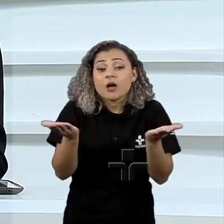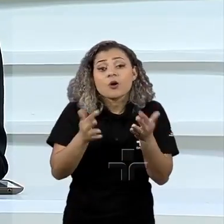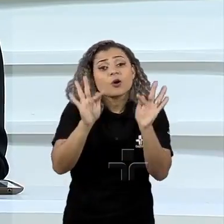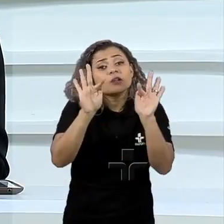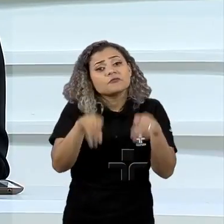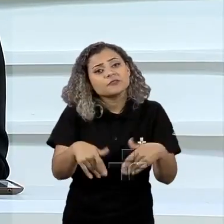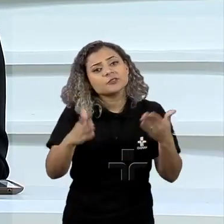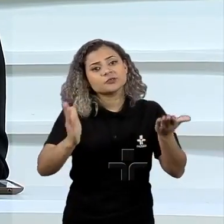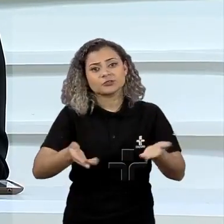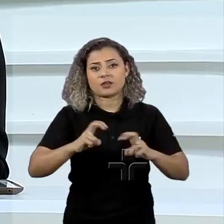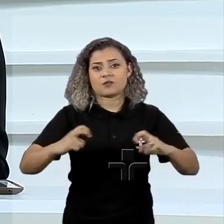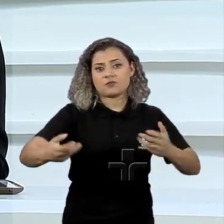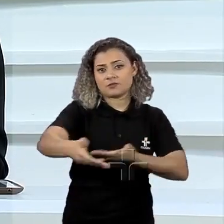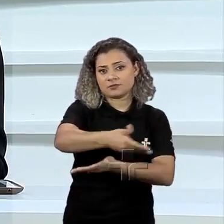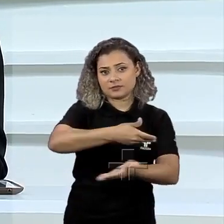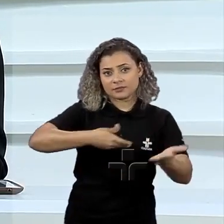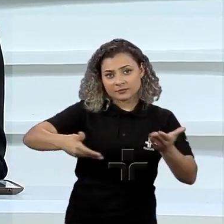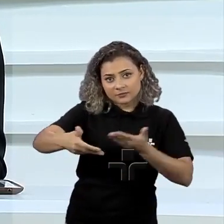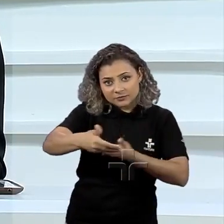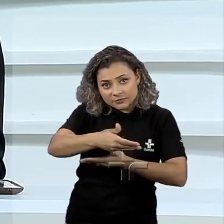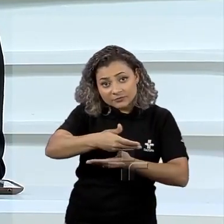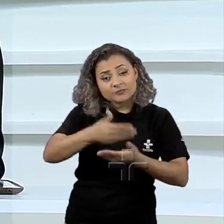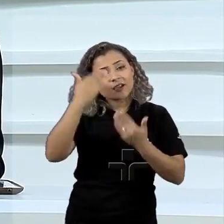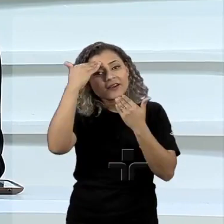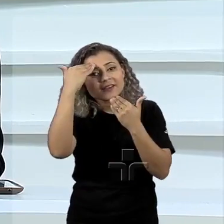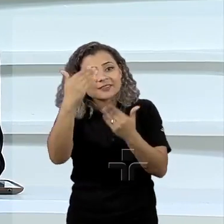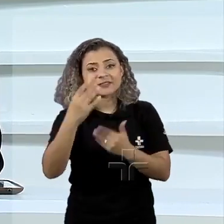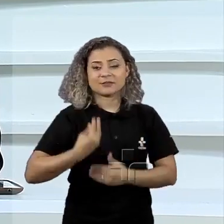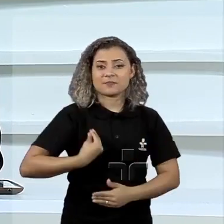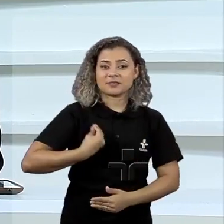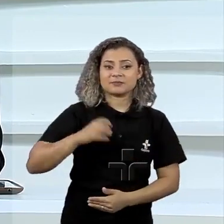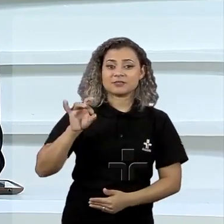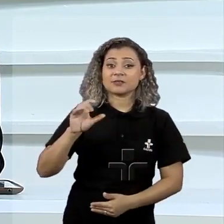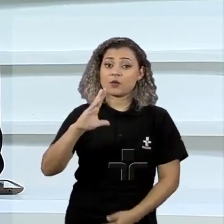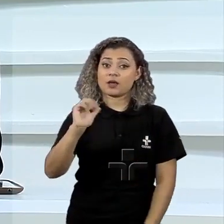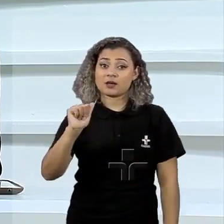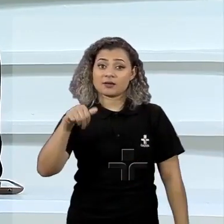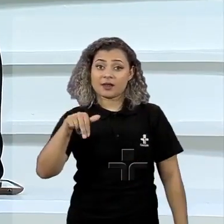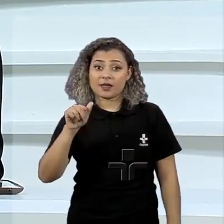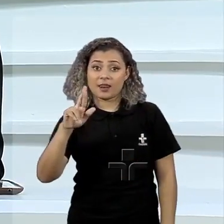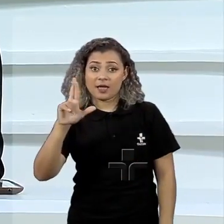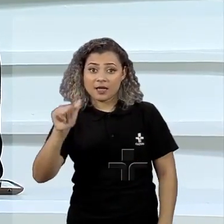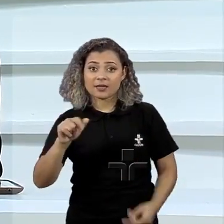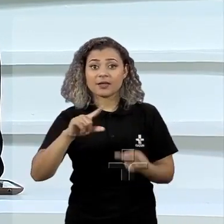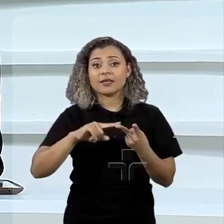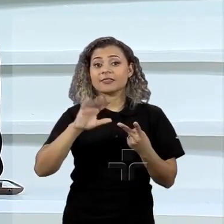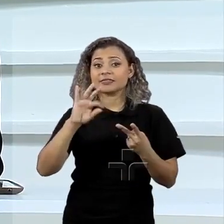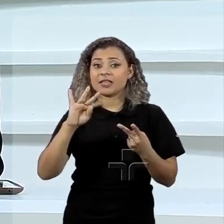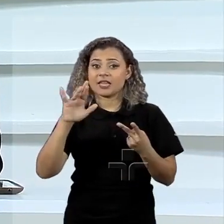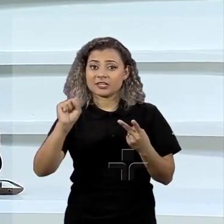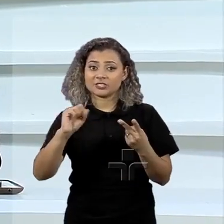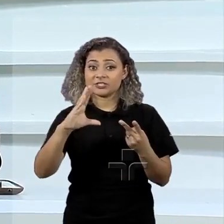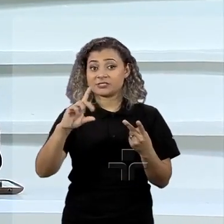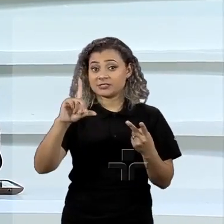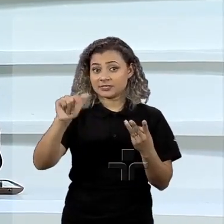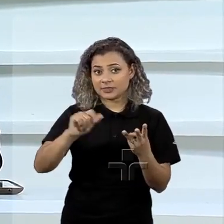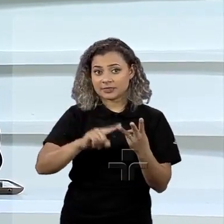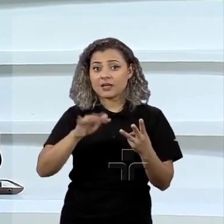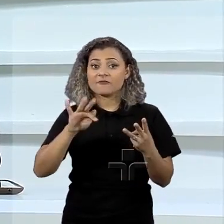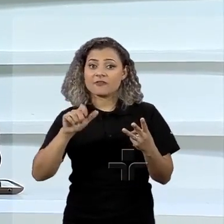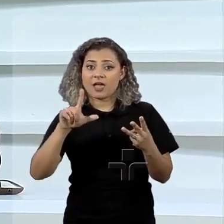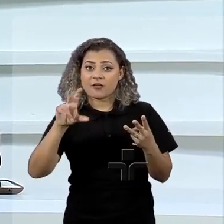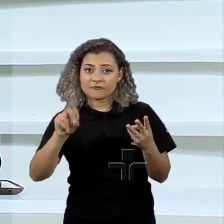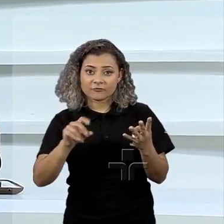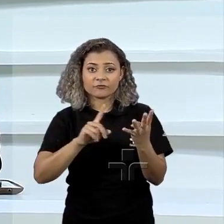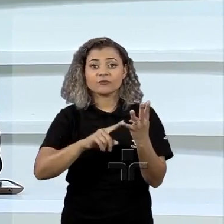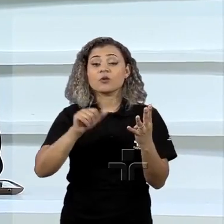agora ao final de mais essa edição do Roda Viva. Agradeço a participação da Ana Clara Costa, da Thaís Bilenque, da Cida Damasco, do Flávio Freire,